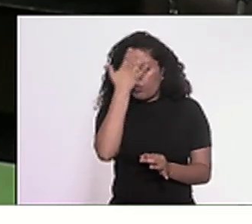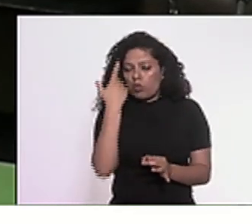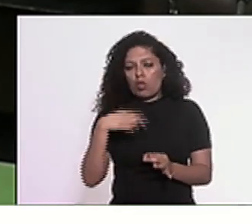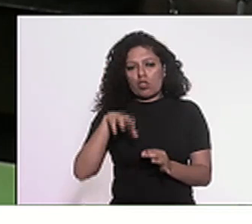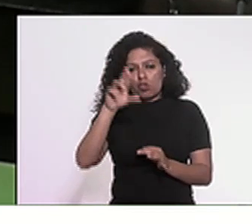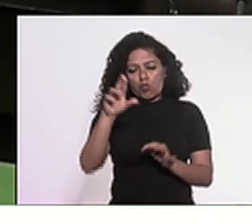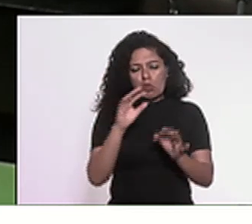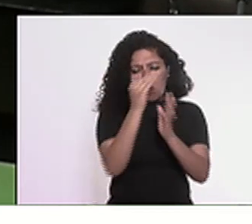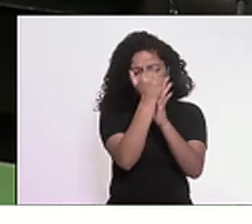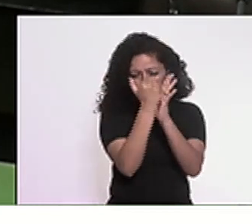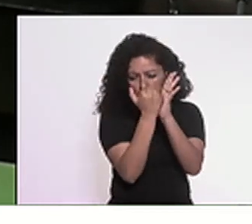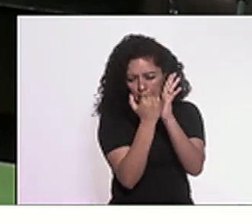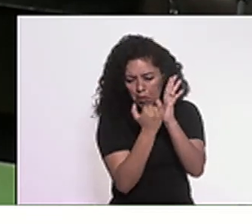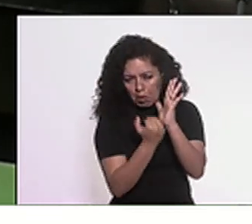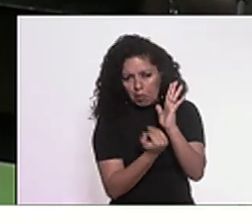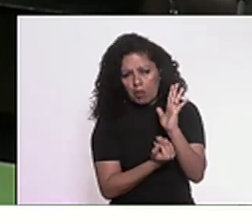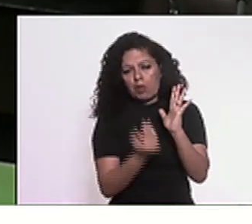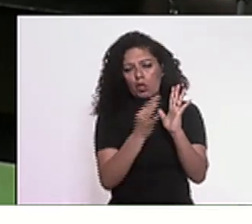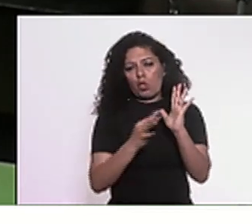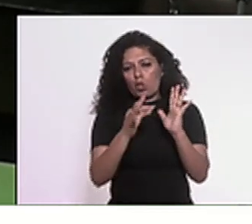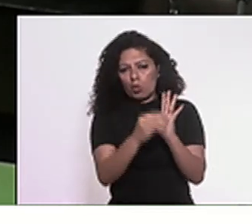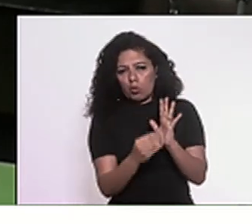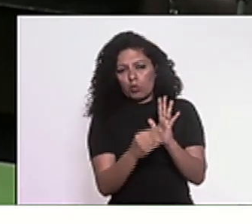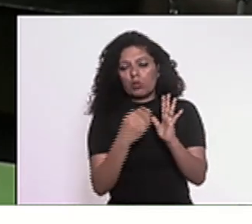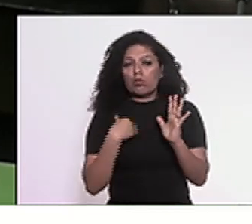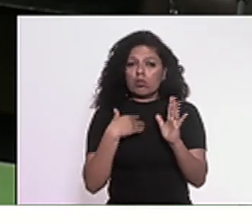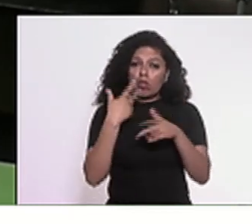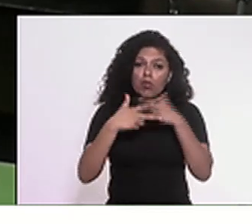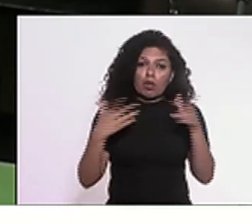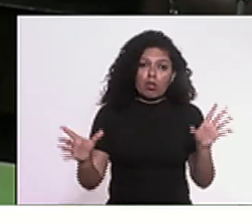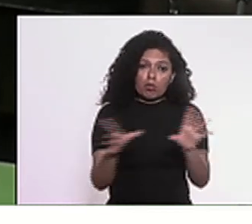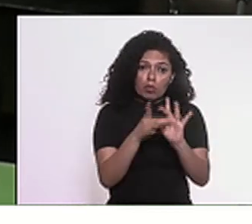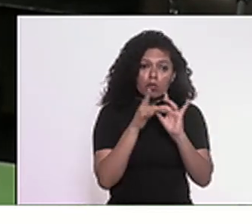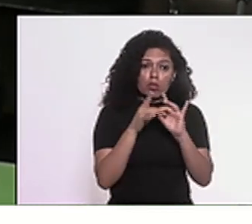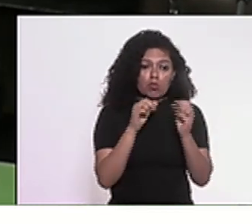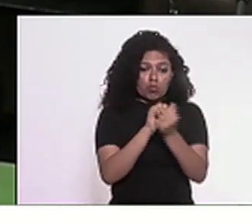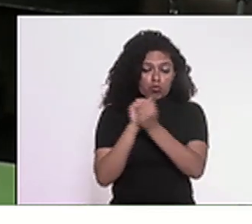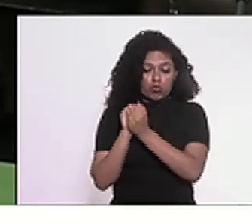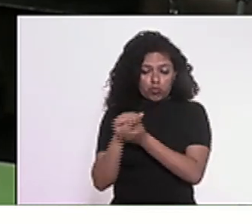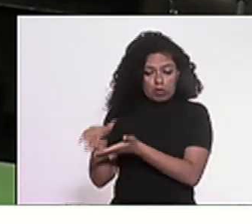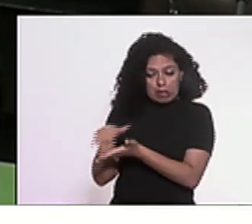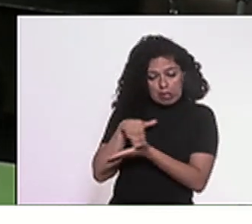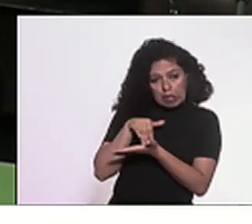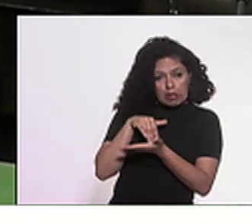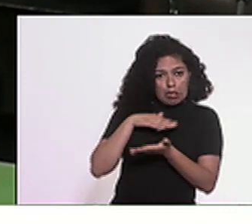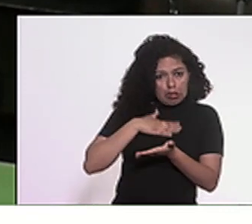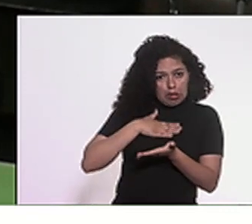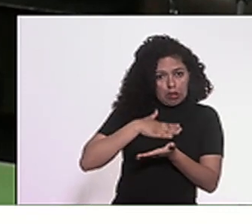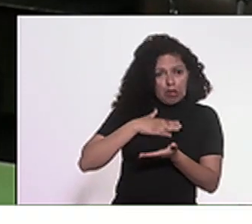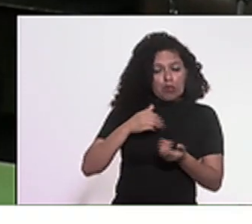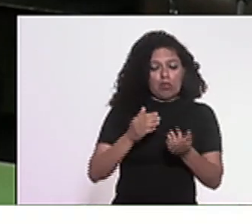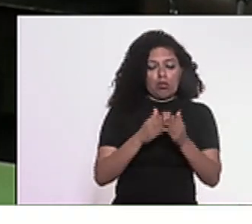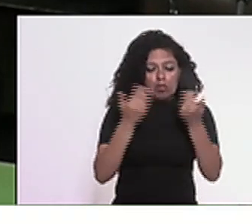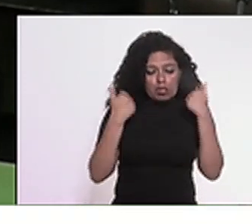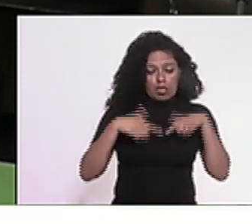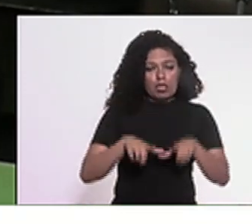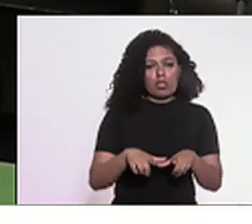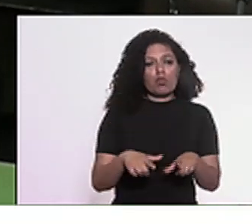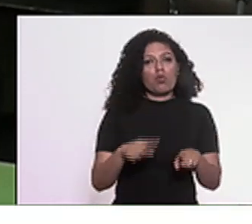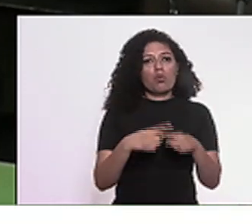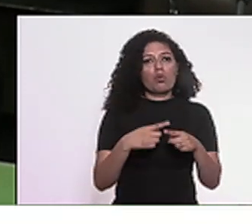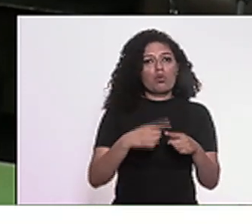todo um organograma para esse atendimento, eu proponho uma parceria da nossa subsecretaria com a Alerj, para que a gente